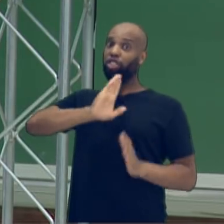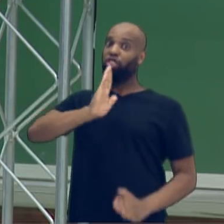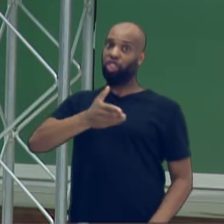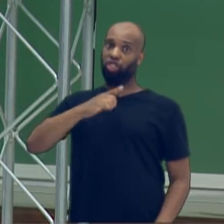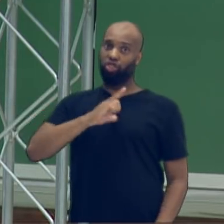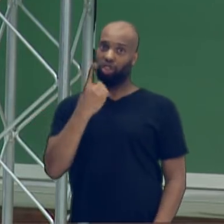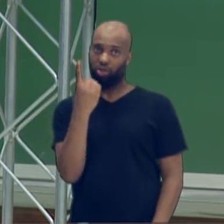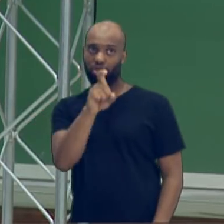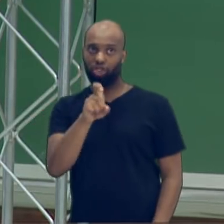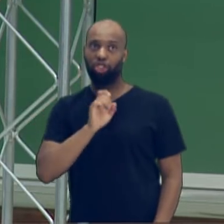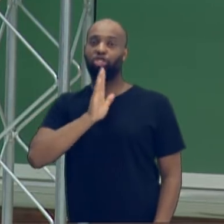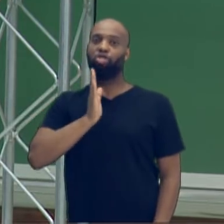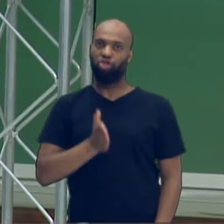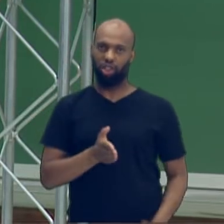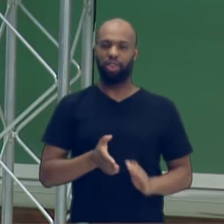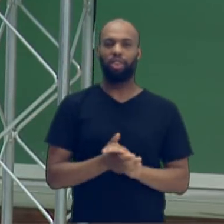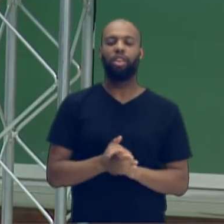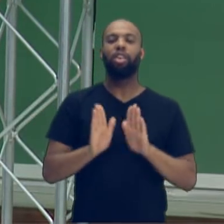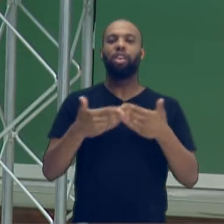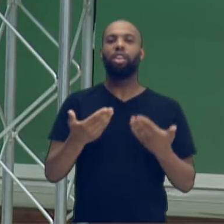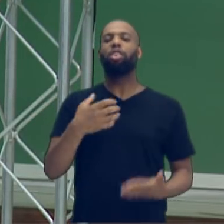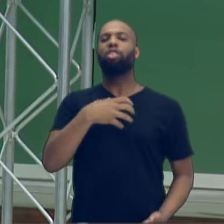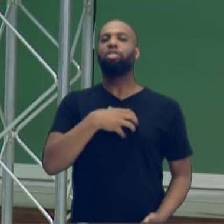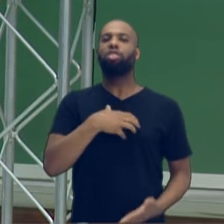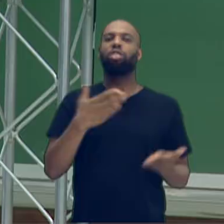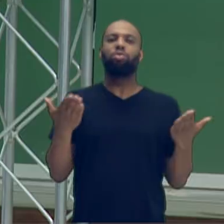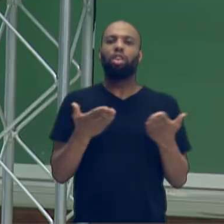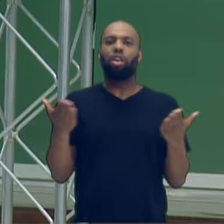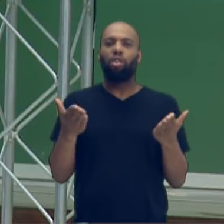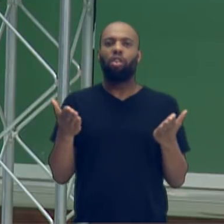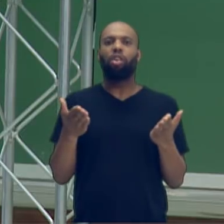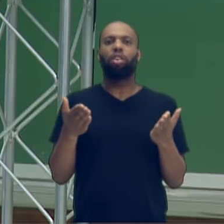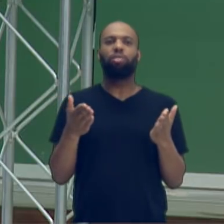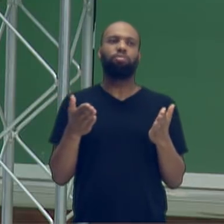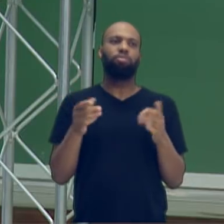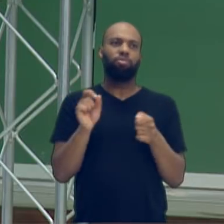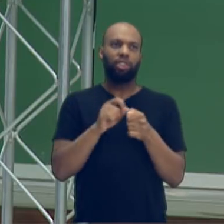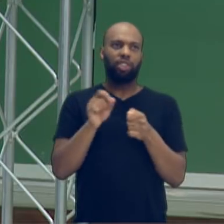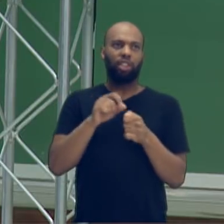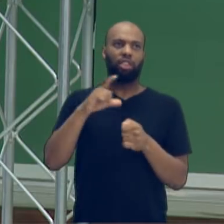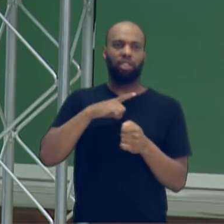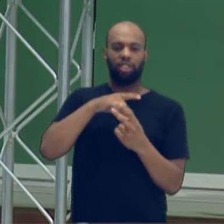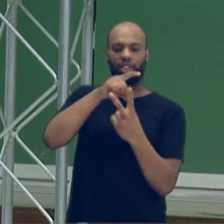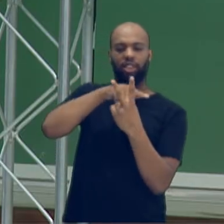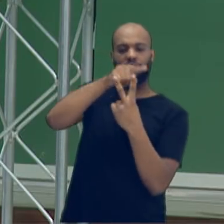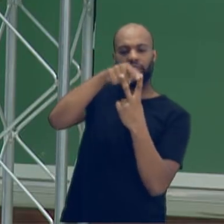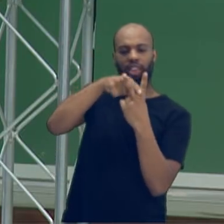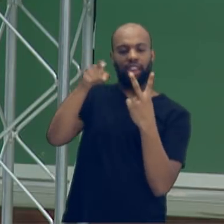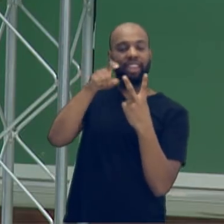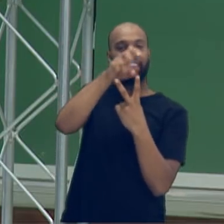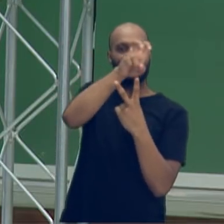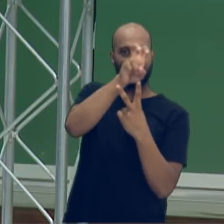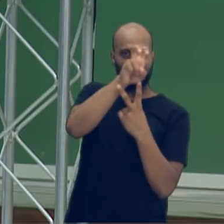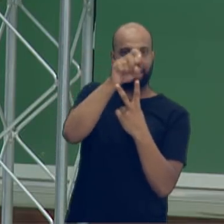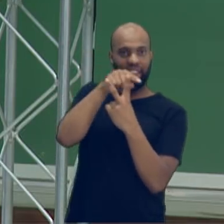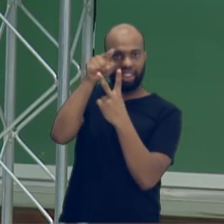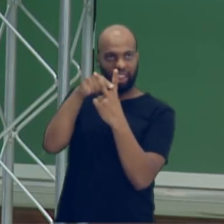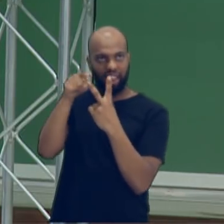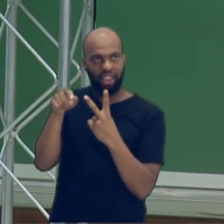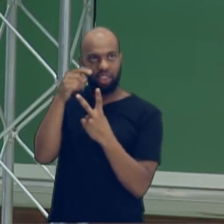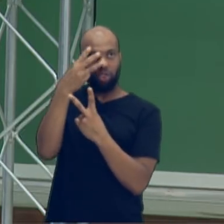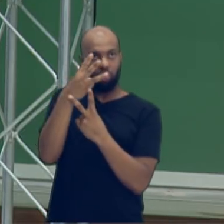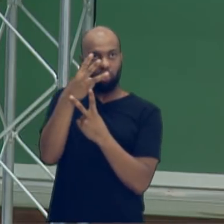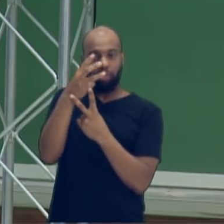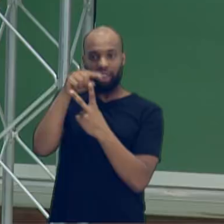representação de produto. Né? Então, simplificando, nós temos raiz quinta da raiz cúbica de x elevado à